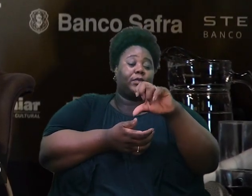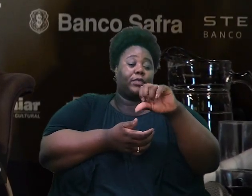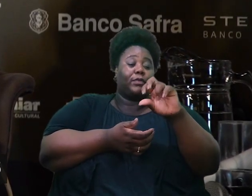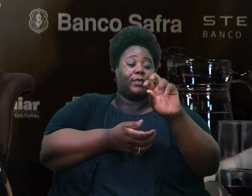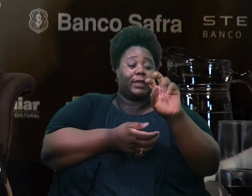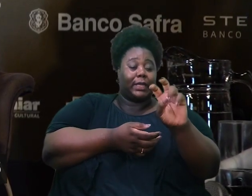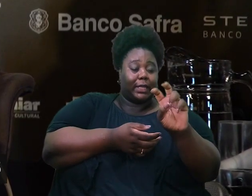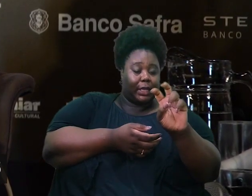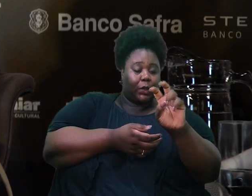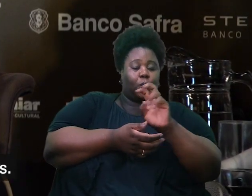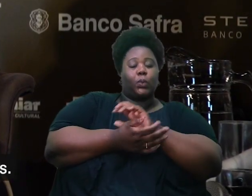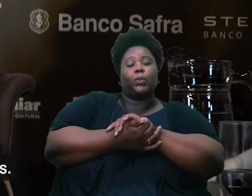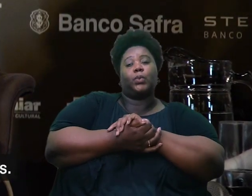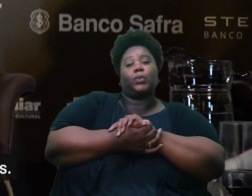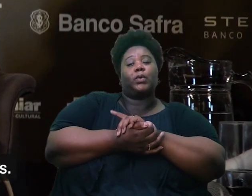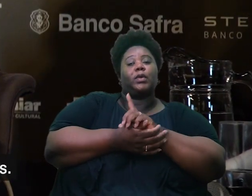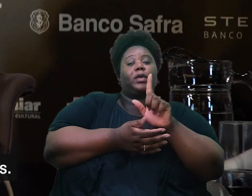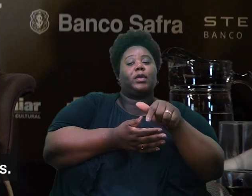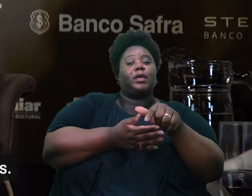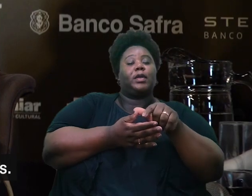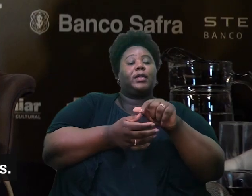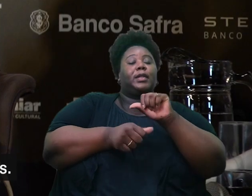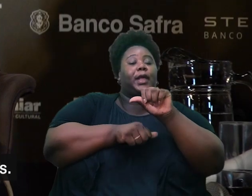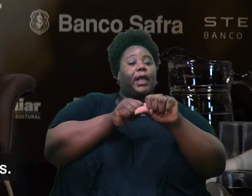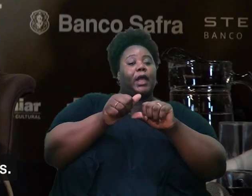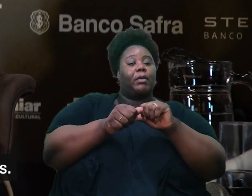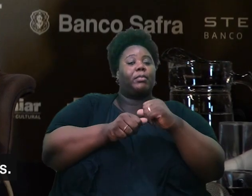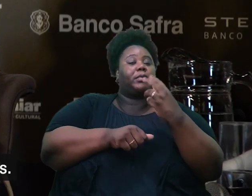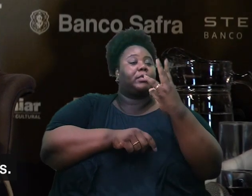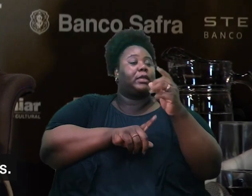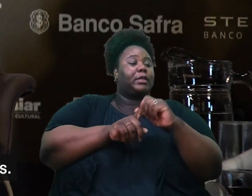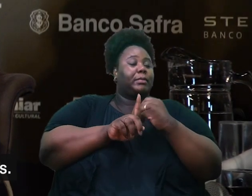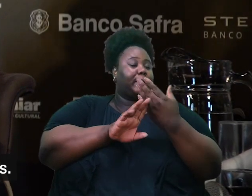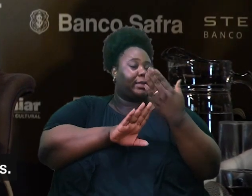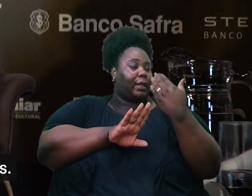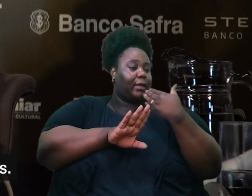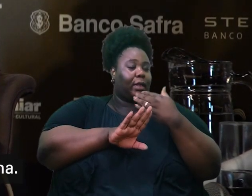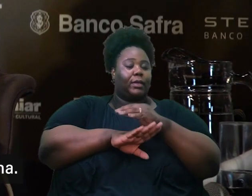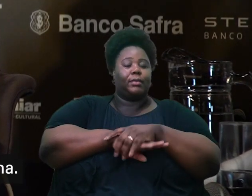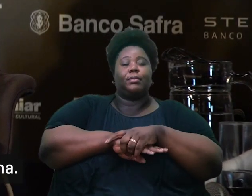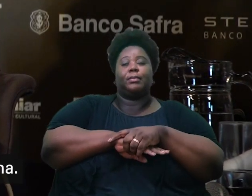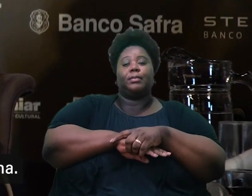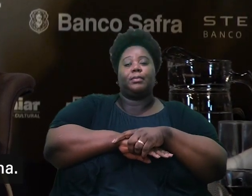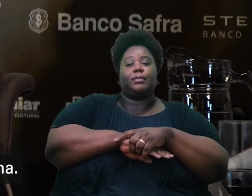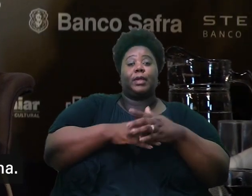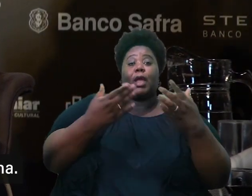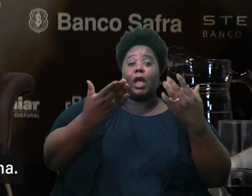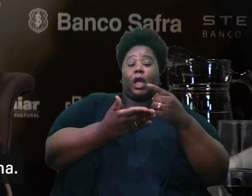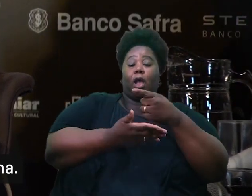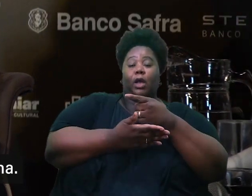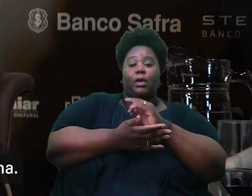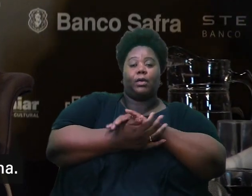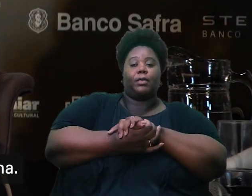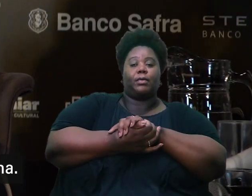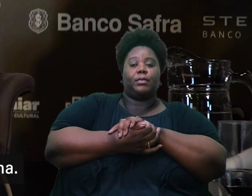1995 e foi reeditado há 3 meses atrás. Ele saiu agora com a capa bonitinha, né?